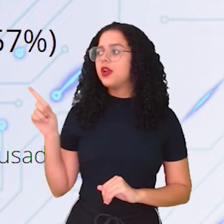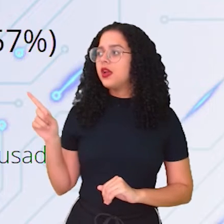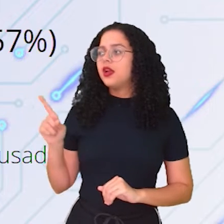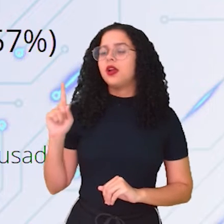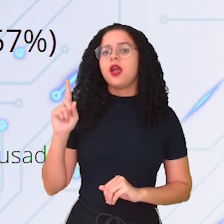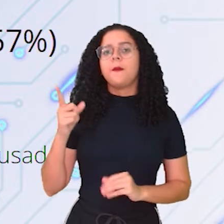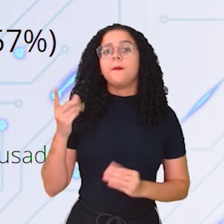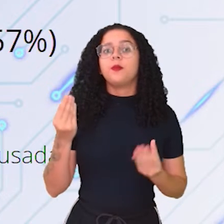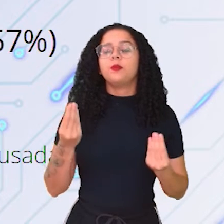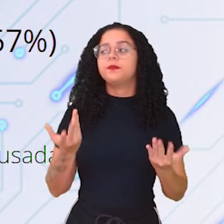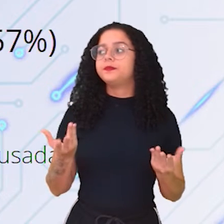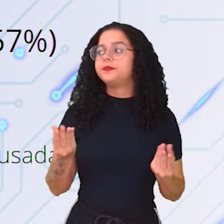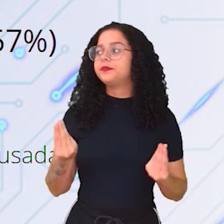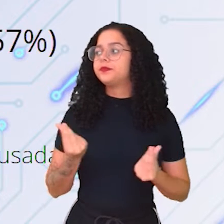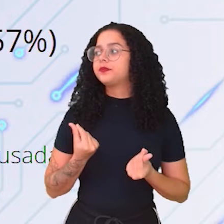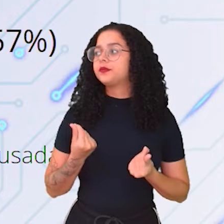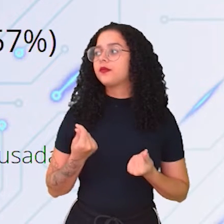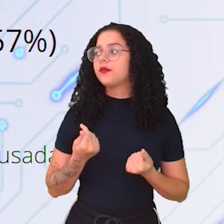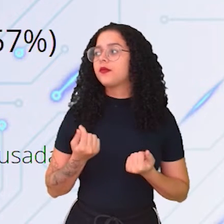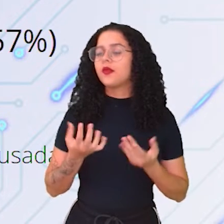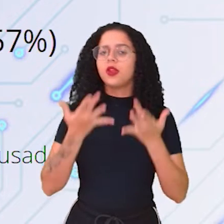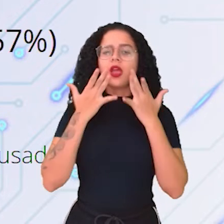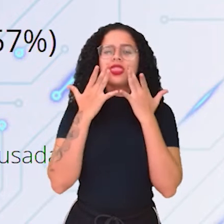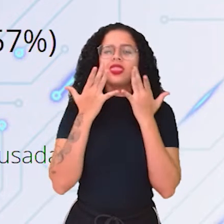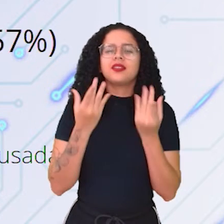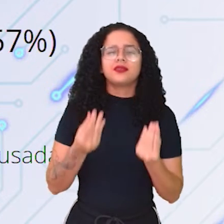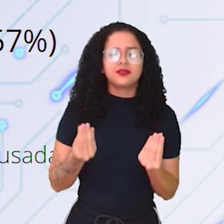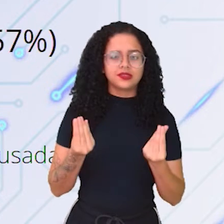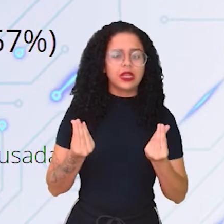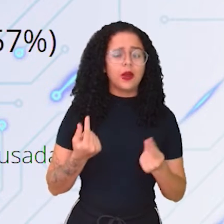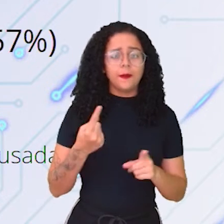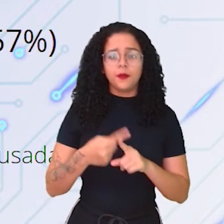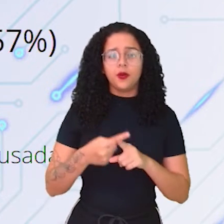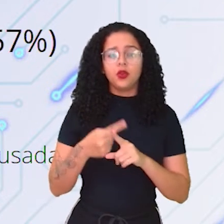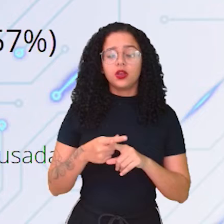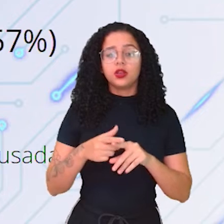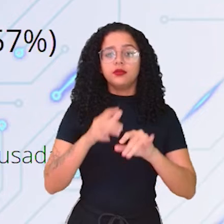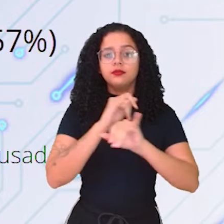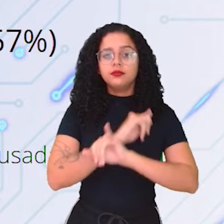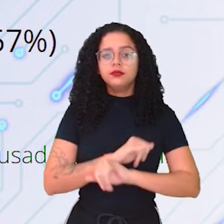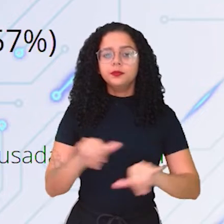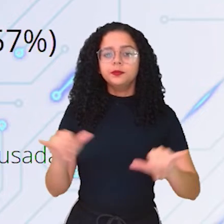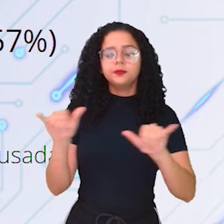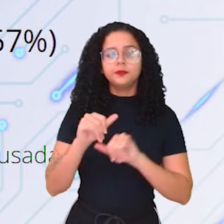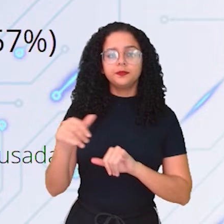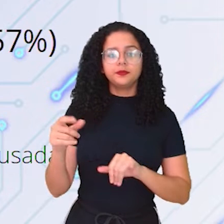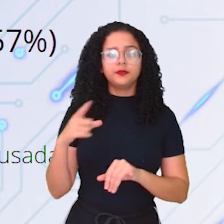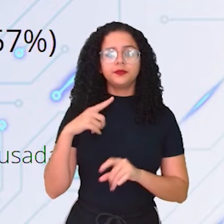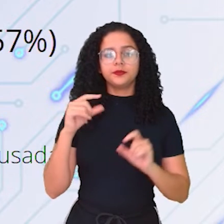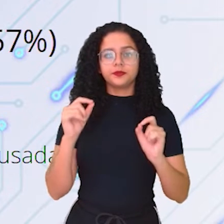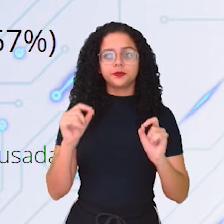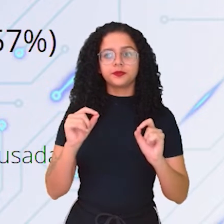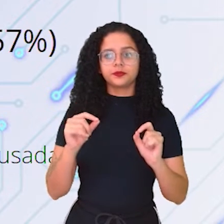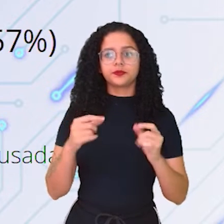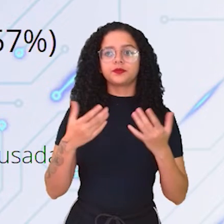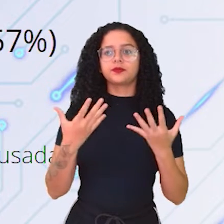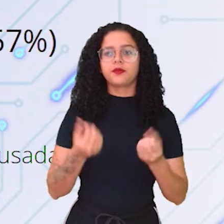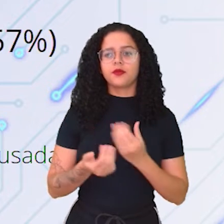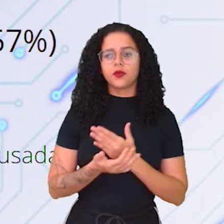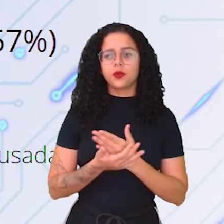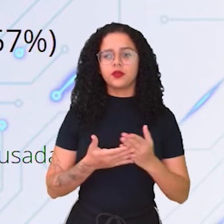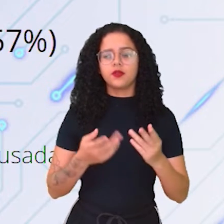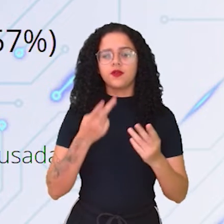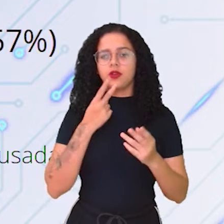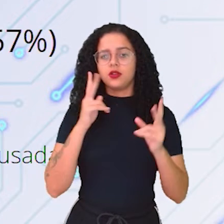muito... chama muita atenção, não é, Tiago? Porque as notícias, a gente tem aí, agora vamos começar a falar